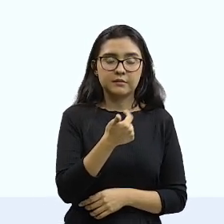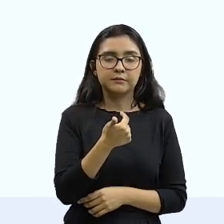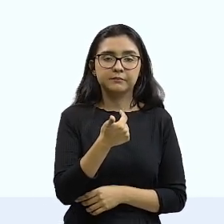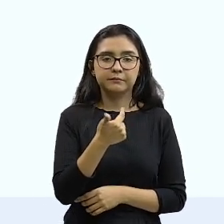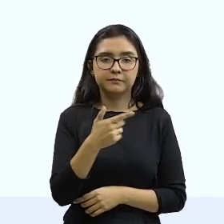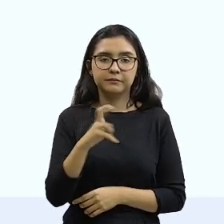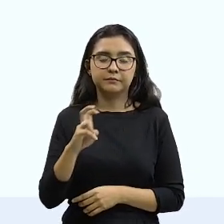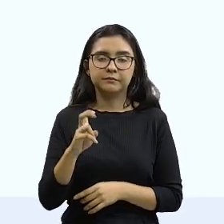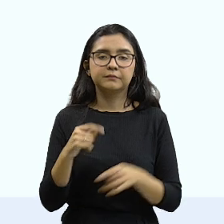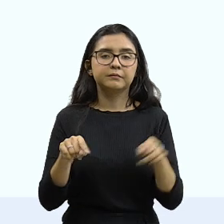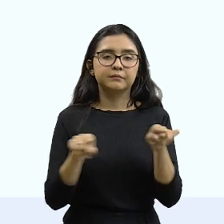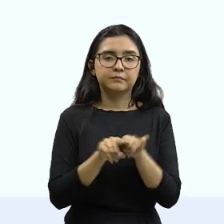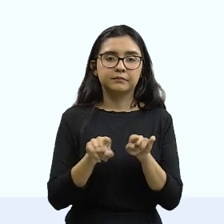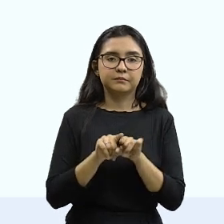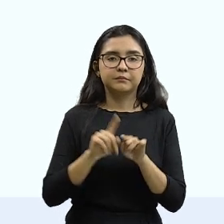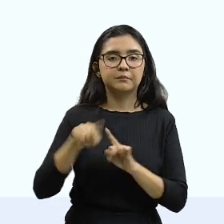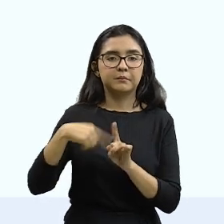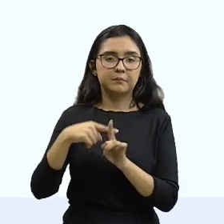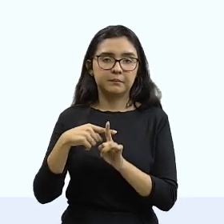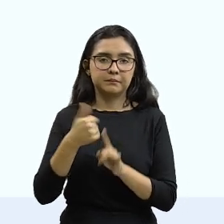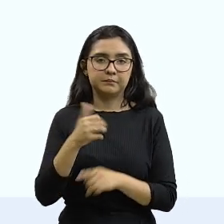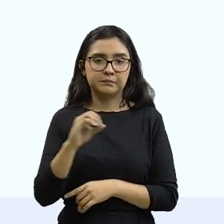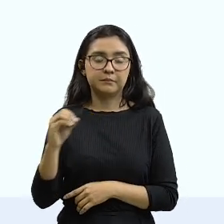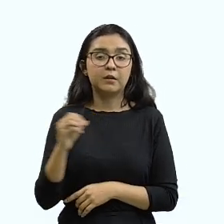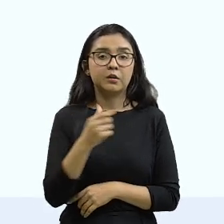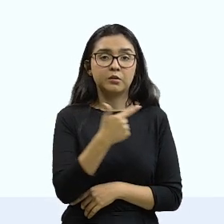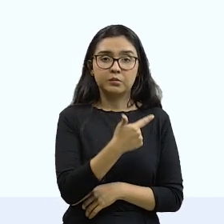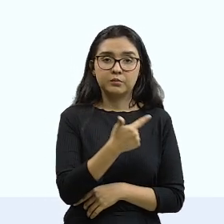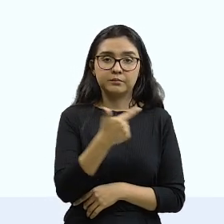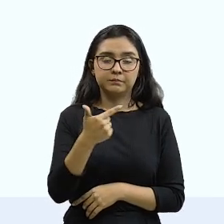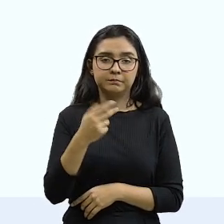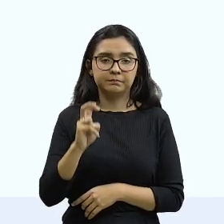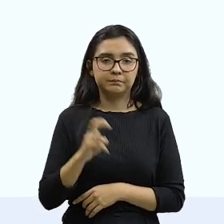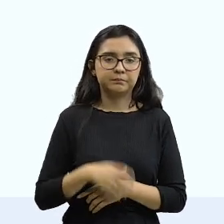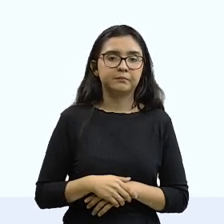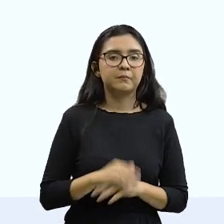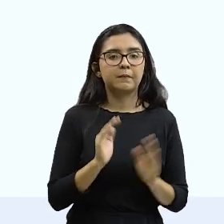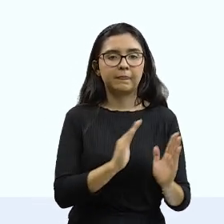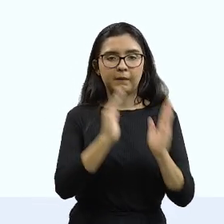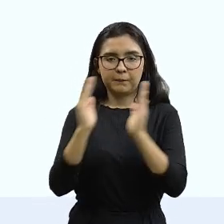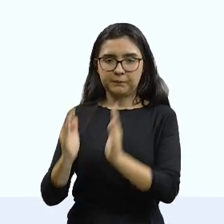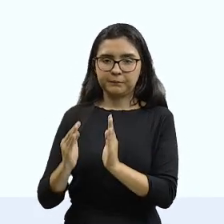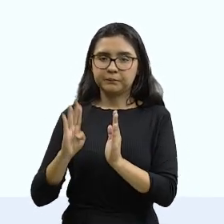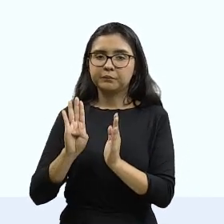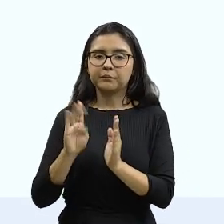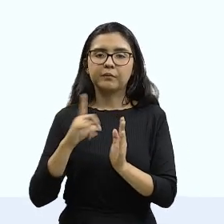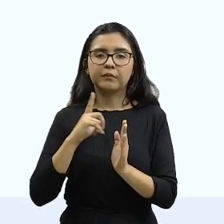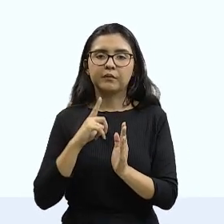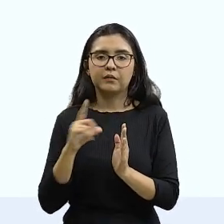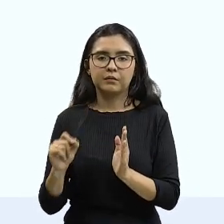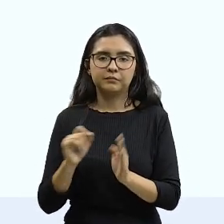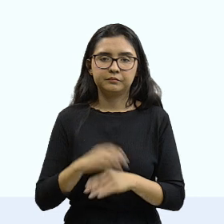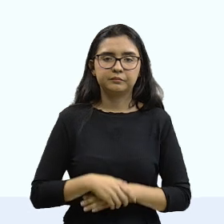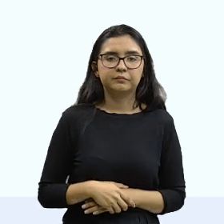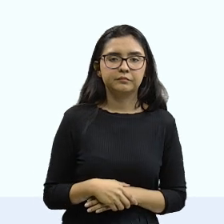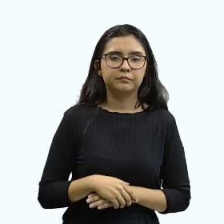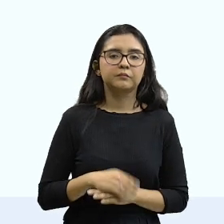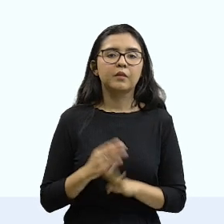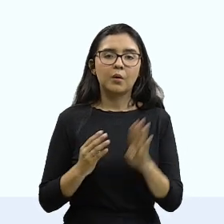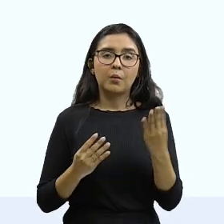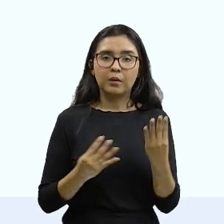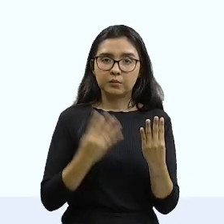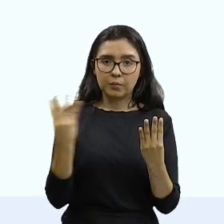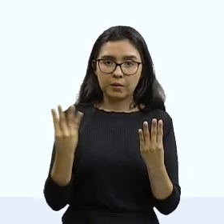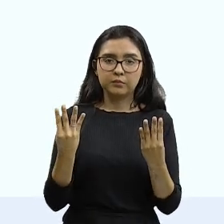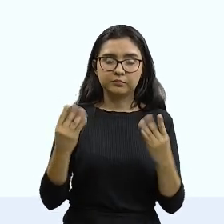100, 225. Na segunda, na letra B, eu tenho 4 e 4 em